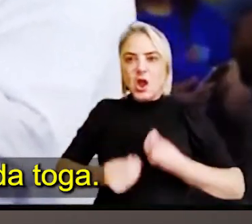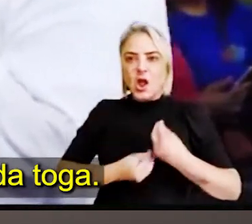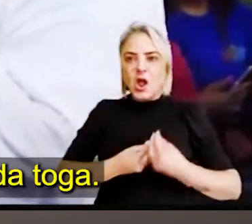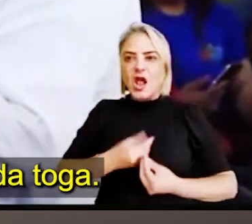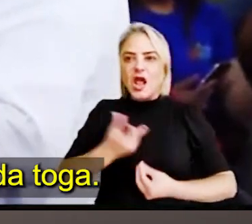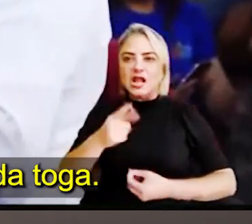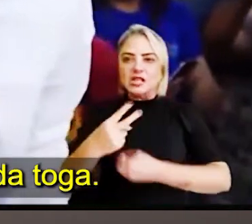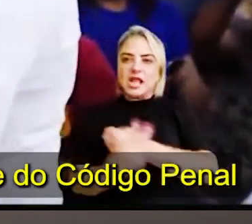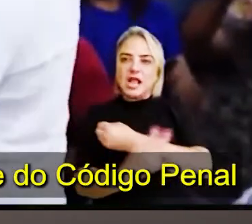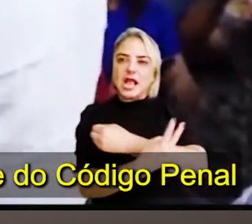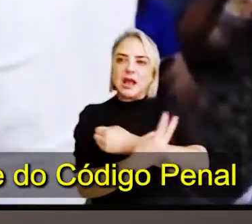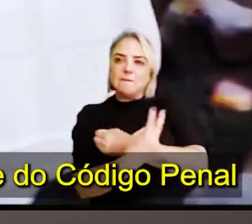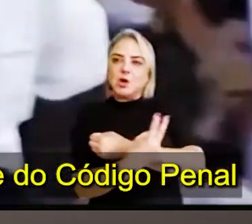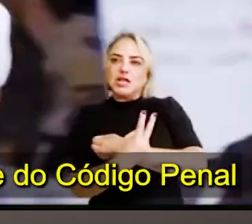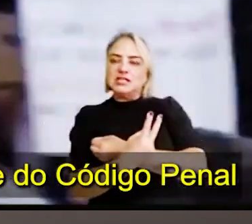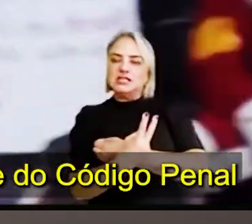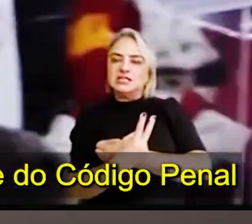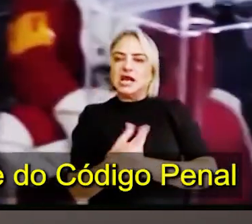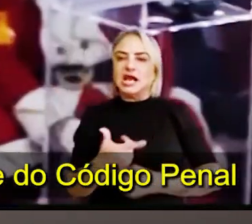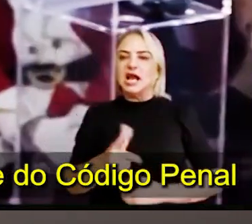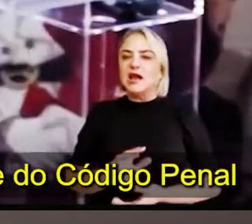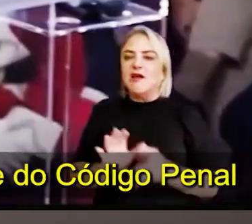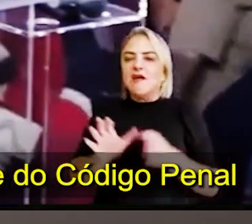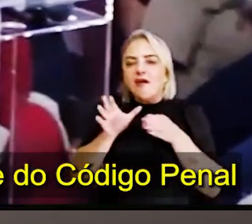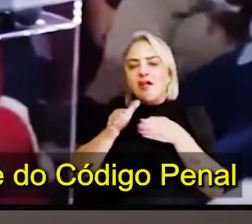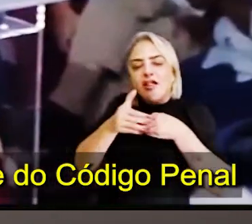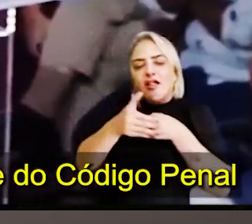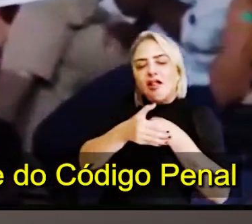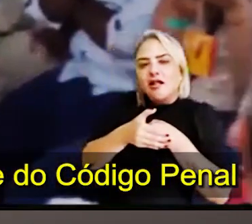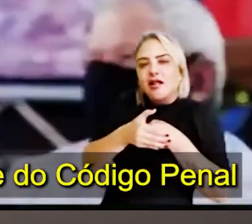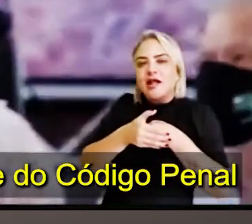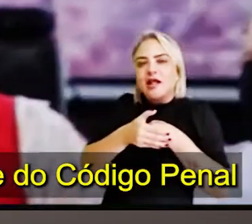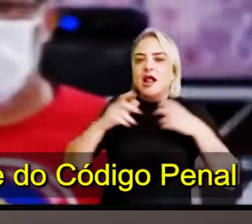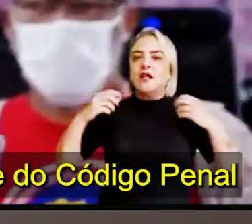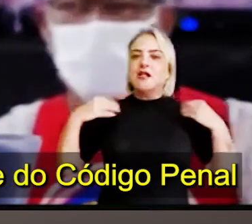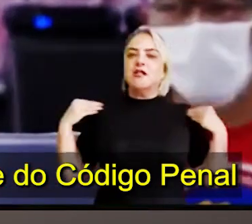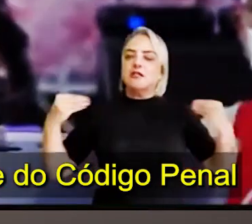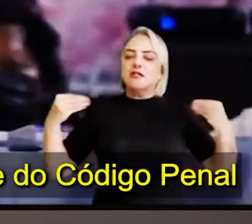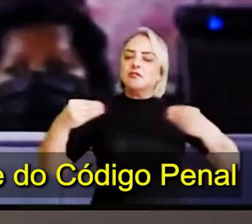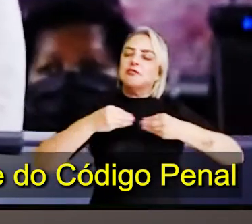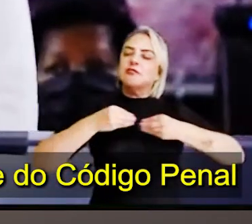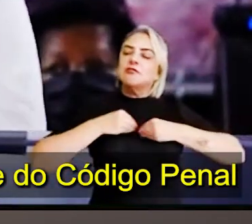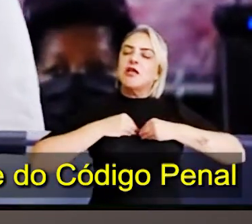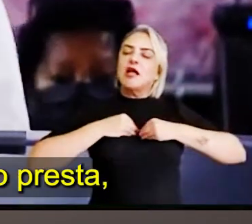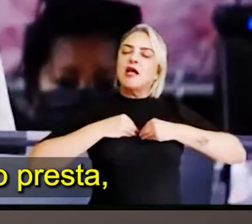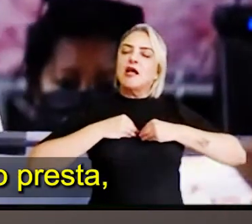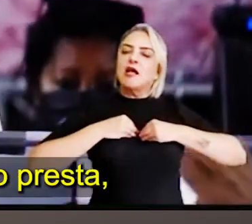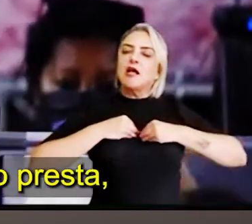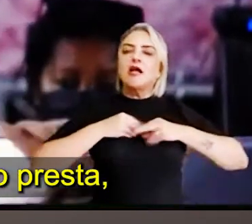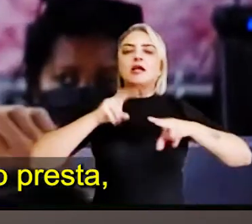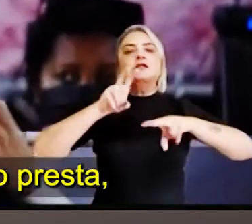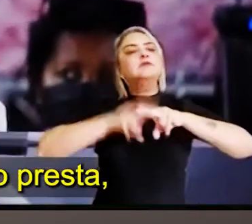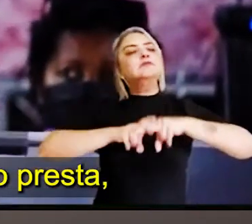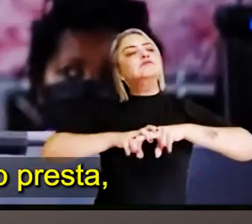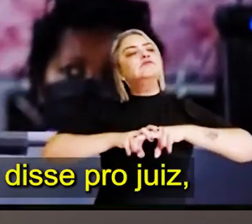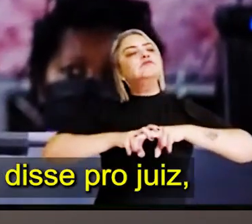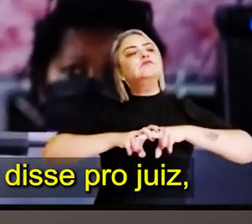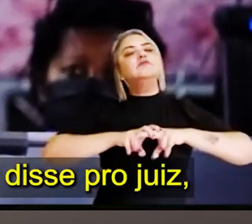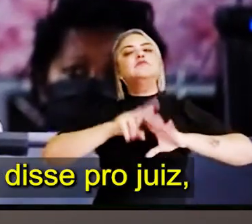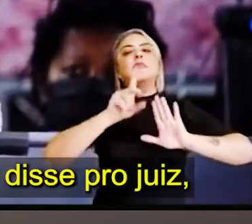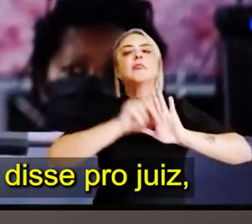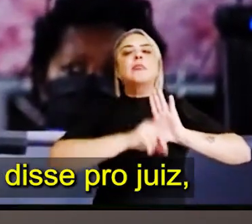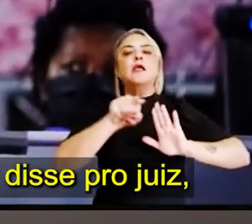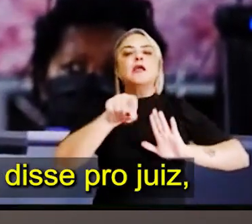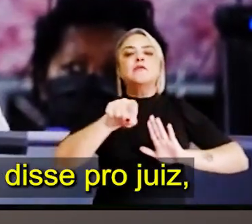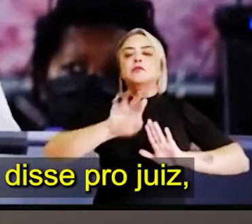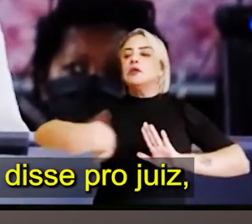toga. É muito fácil colocar uma toga, sentar na frente do Código Penal e ficar dizendo, você presta, você não presta,